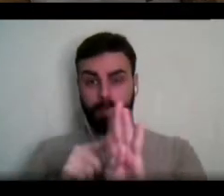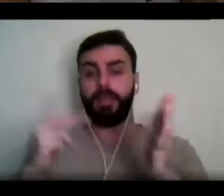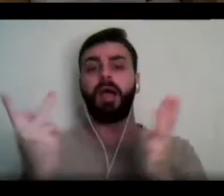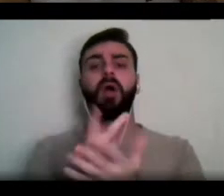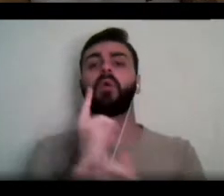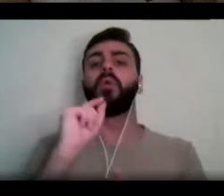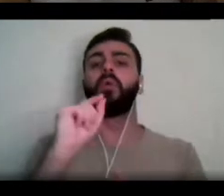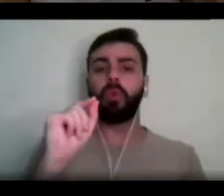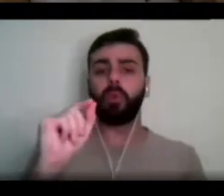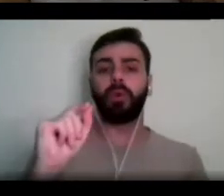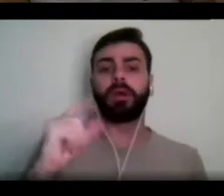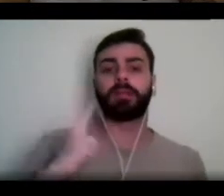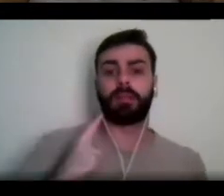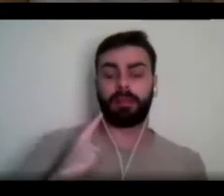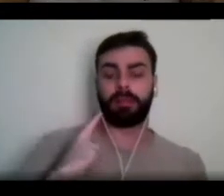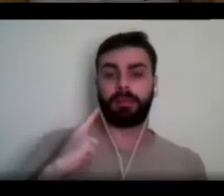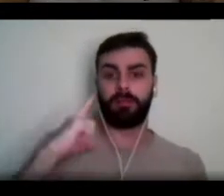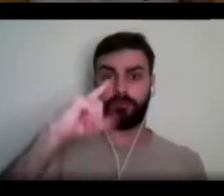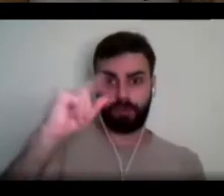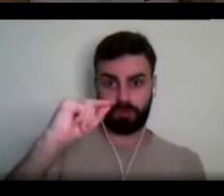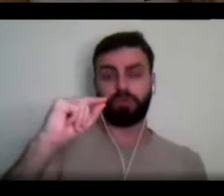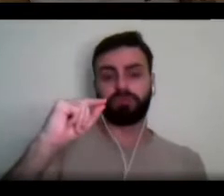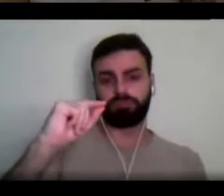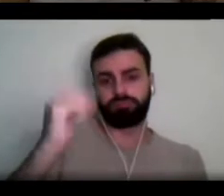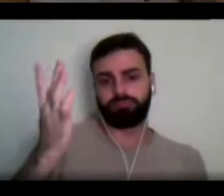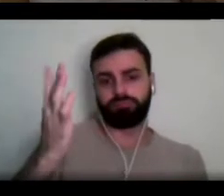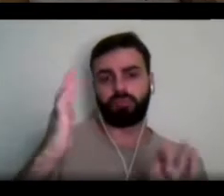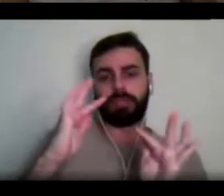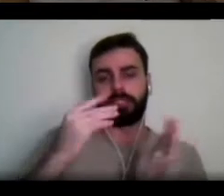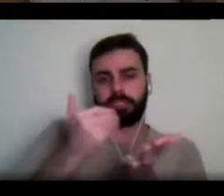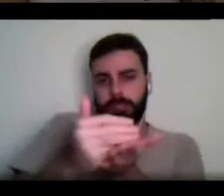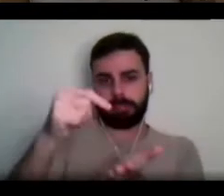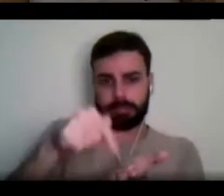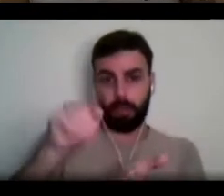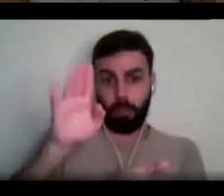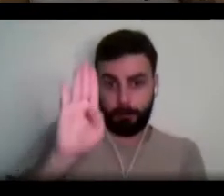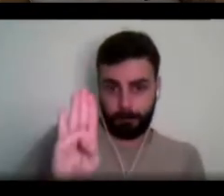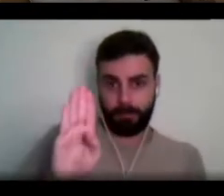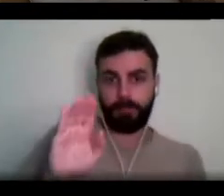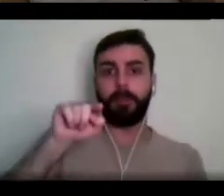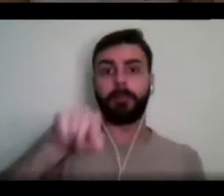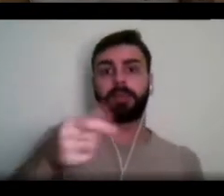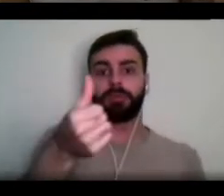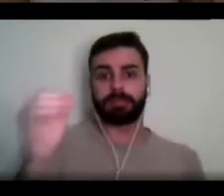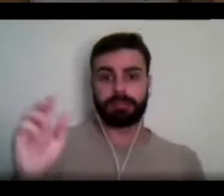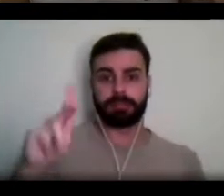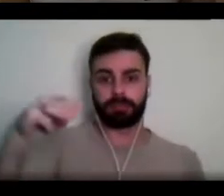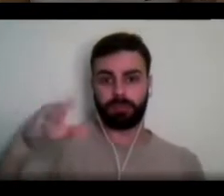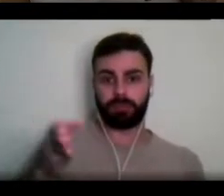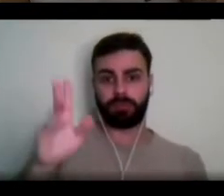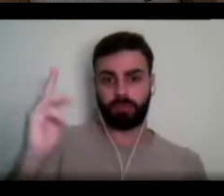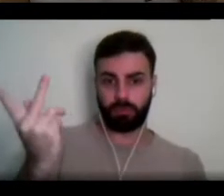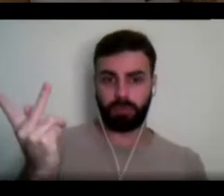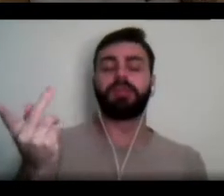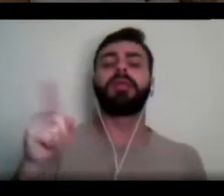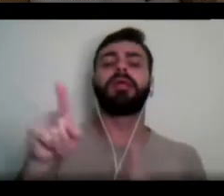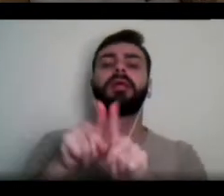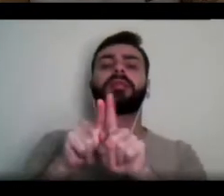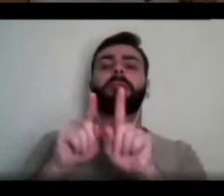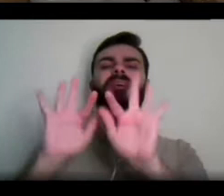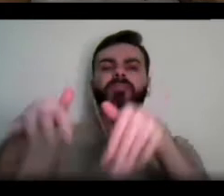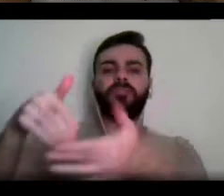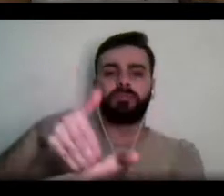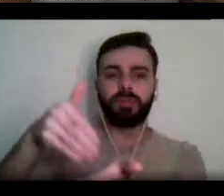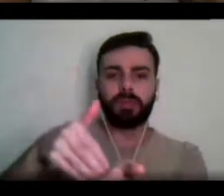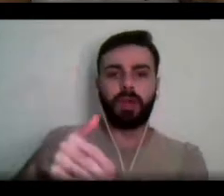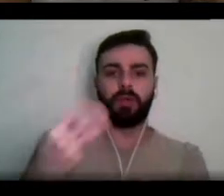em 94 segundos. Então, na etapa B, eu tenho uma velocidade inicial, que é a final de A, né?